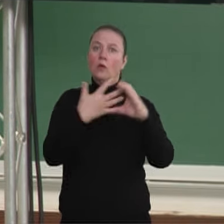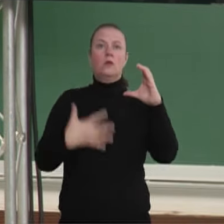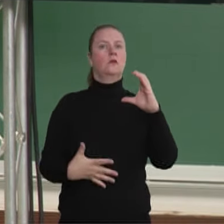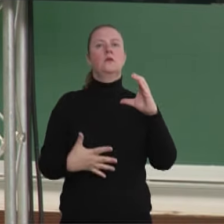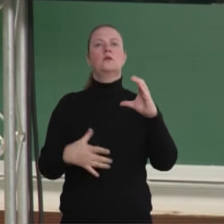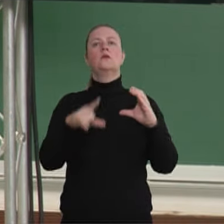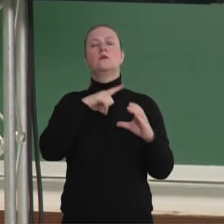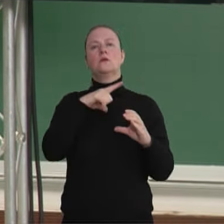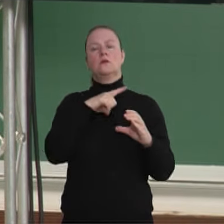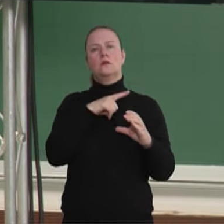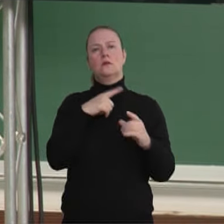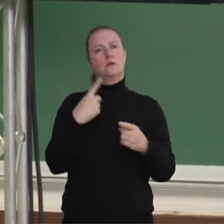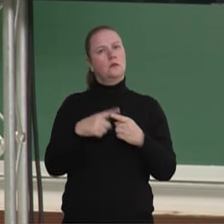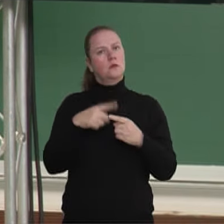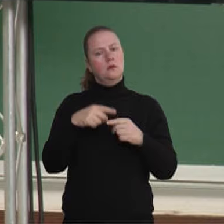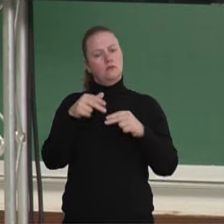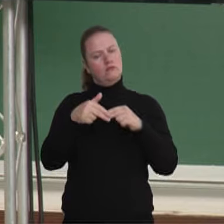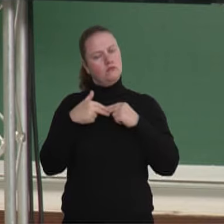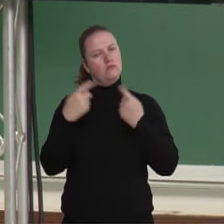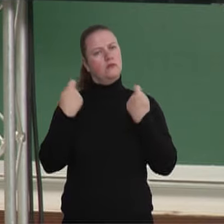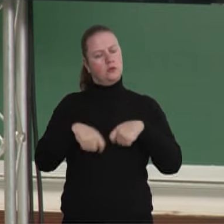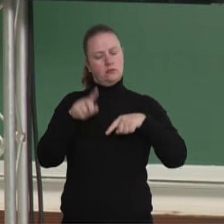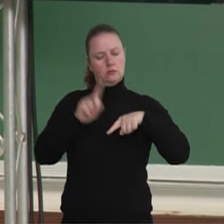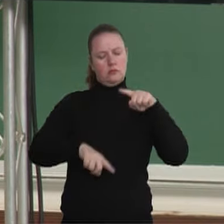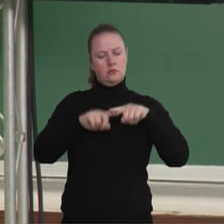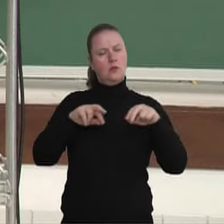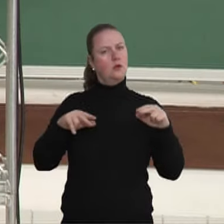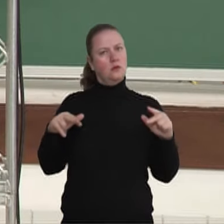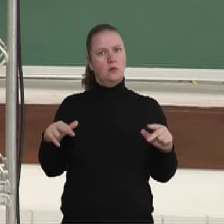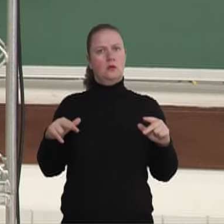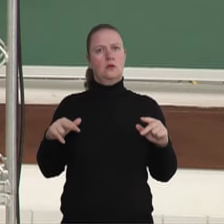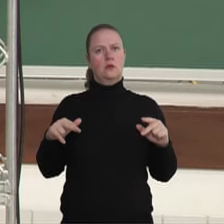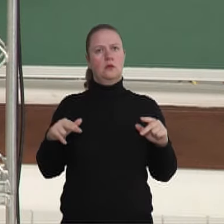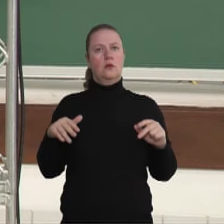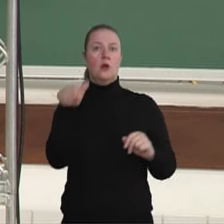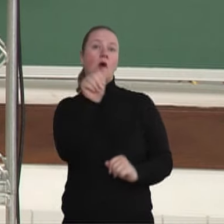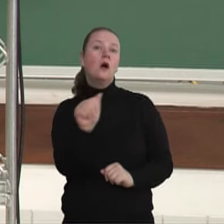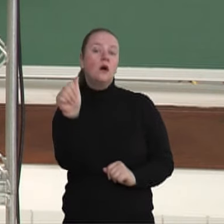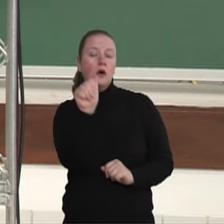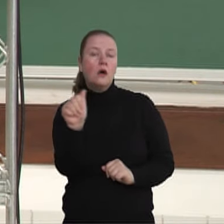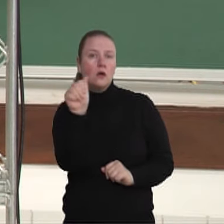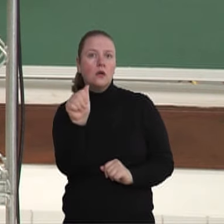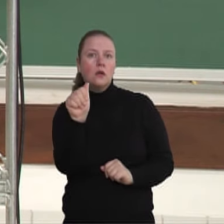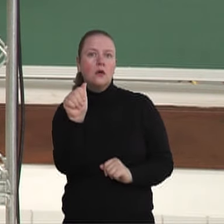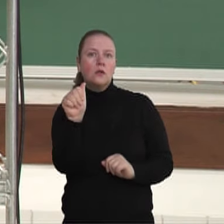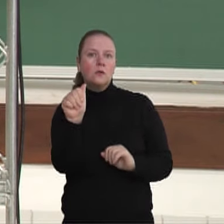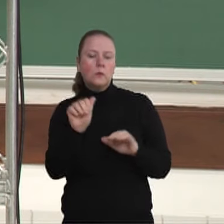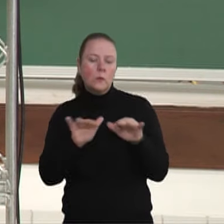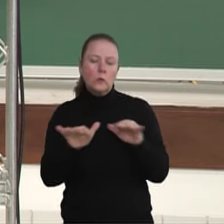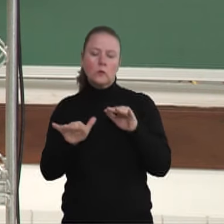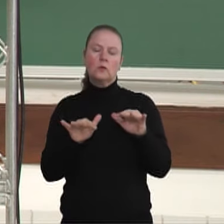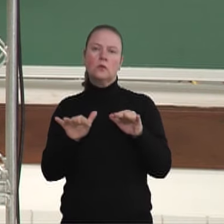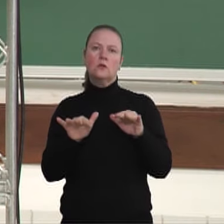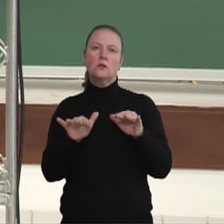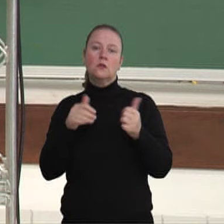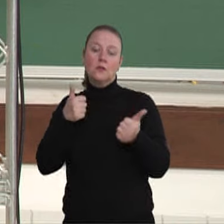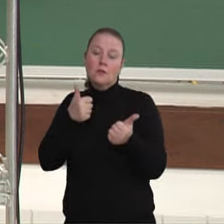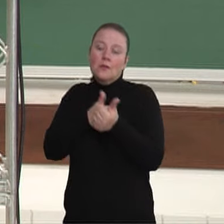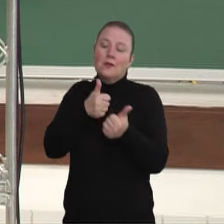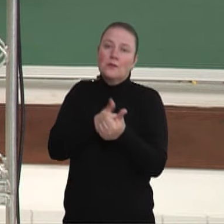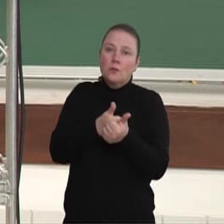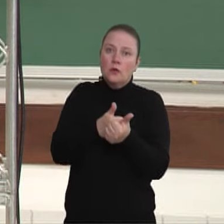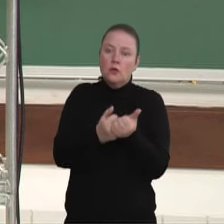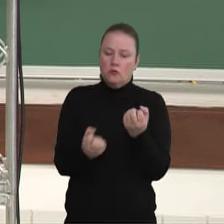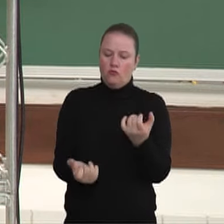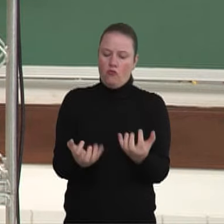temos. Por isso necessita de um meio material. Então assim, os átomos eles começam a se agitar. Esse que está mais perto do fogo vai se agitar